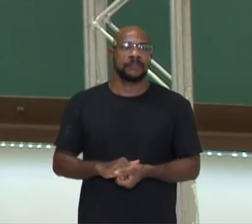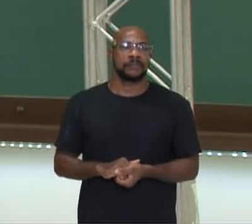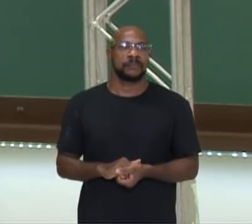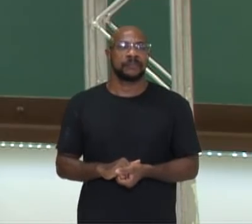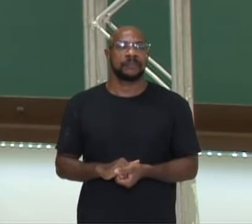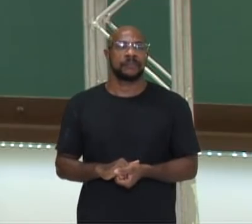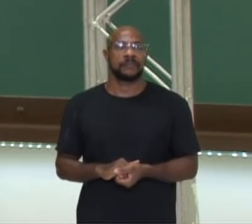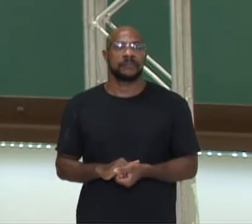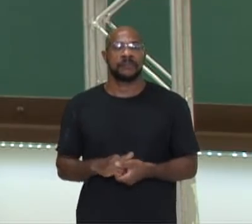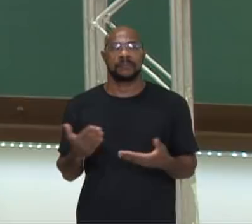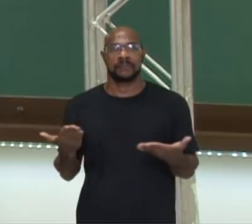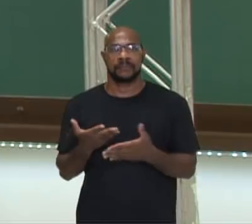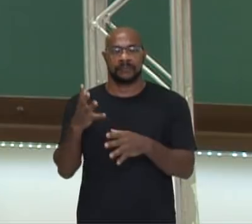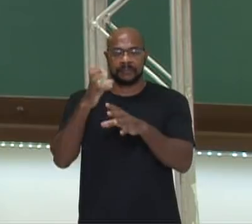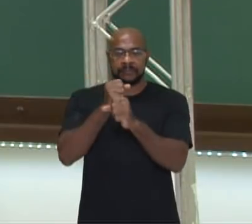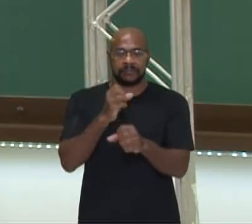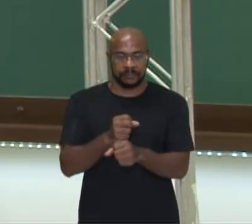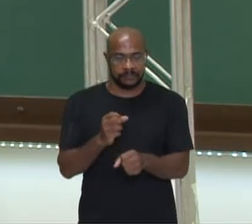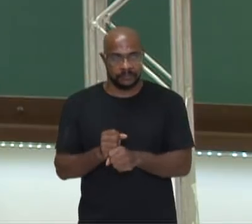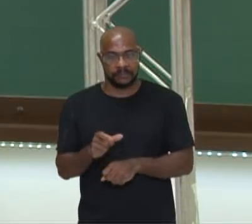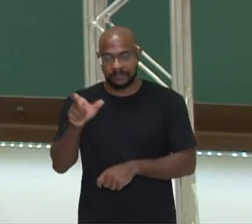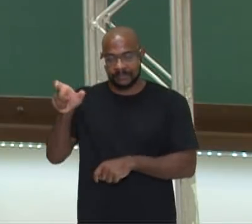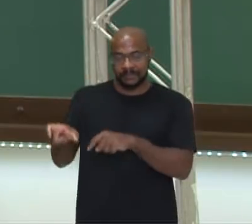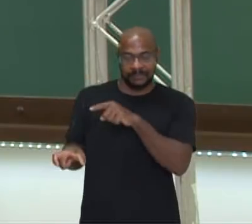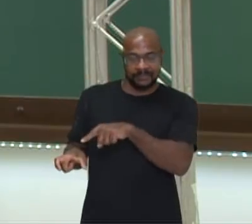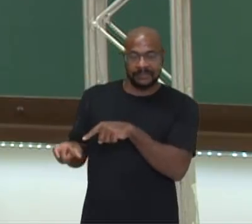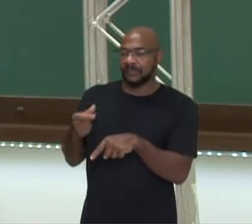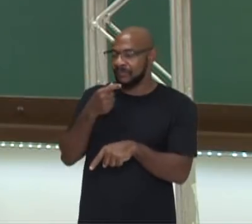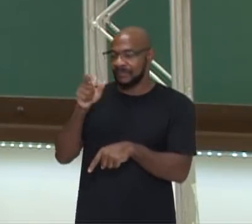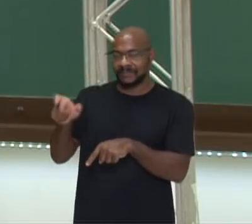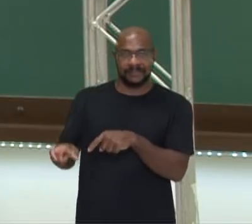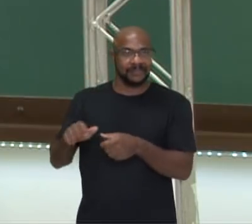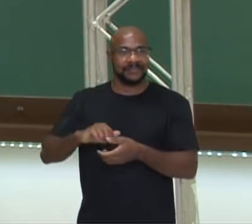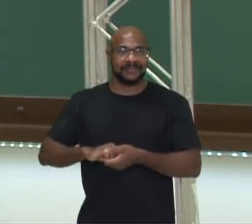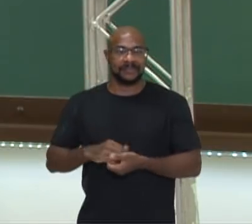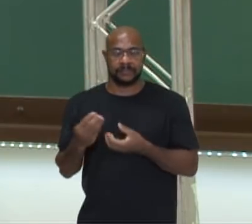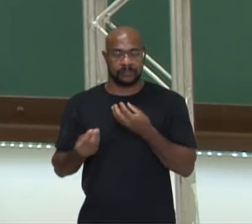Então, agora eu vou fazer a continha do Aragon. Olha só.